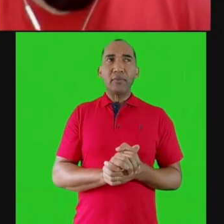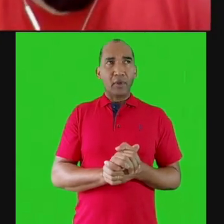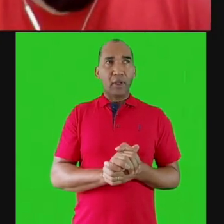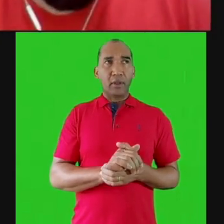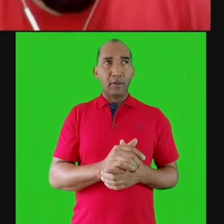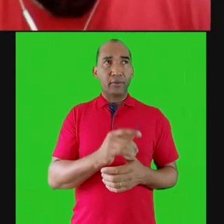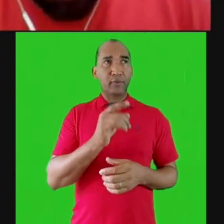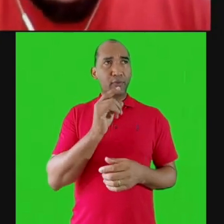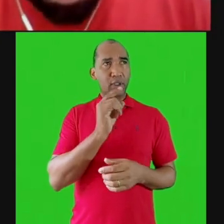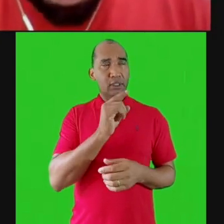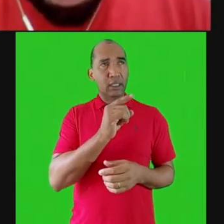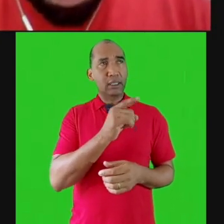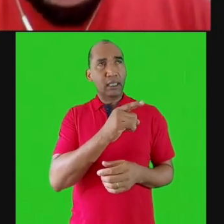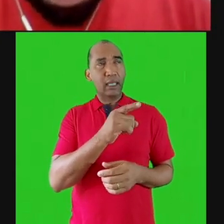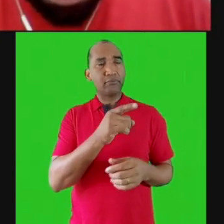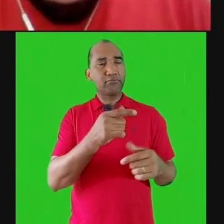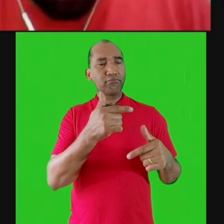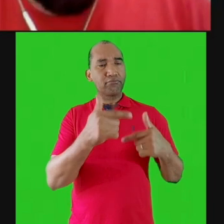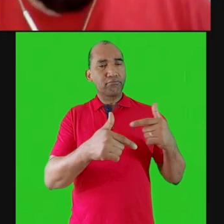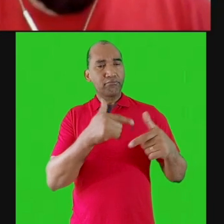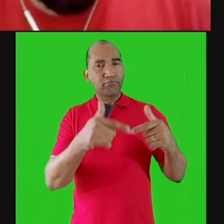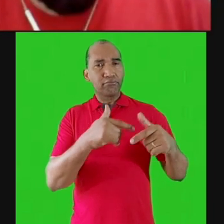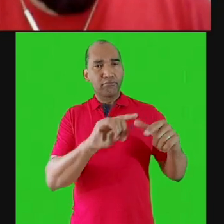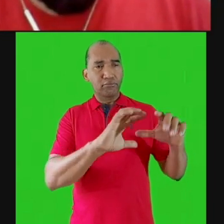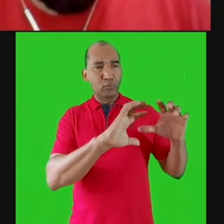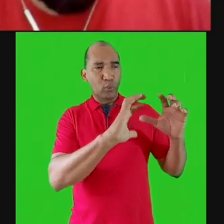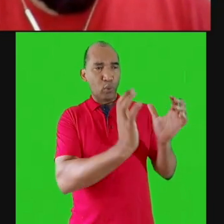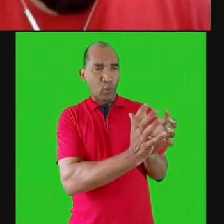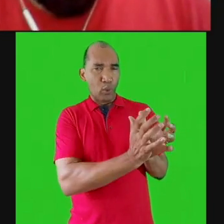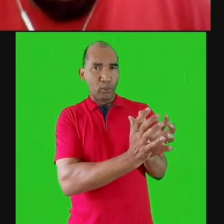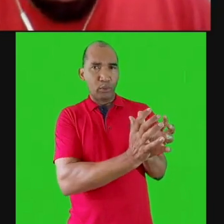Você está trabalhando com gente